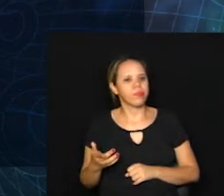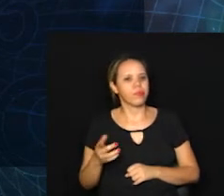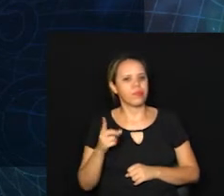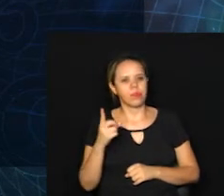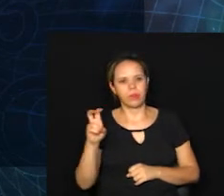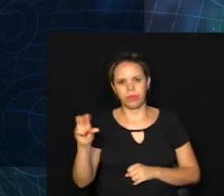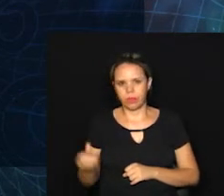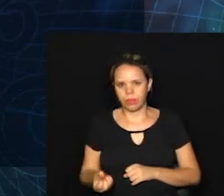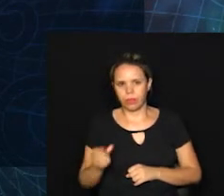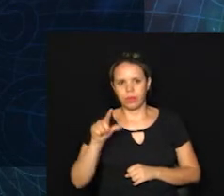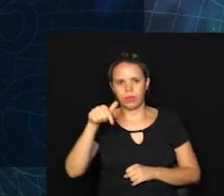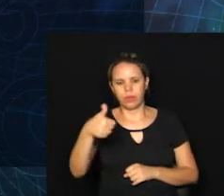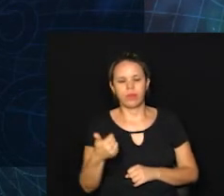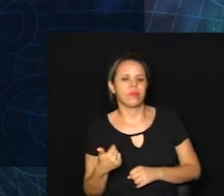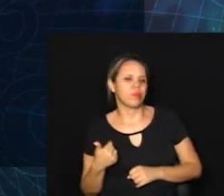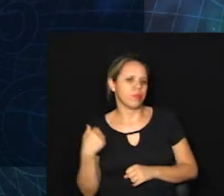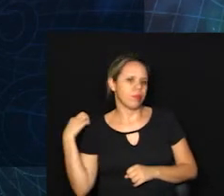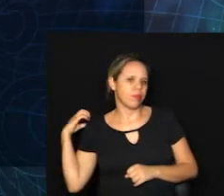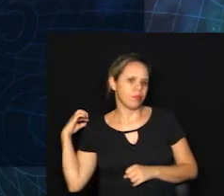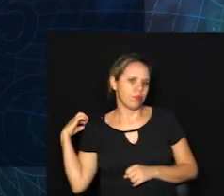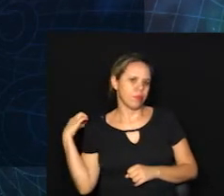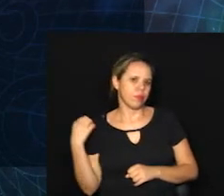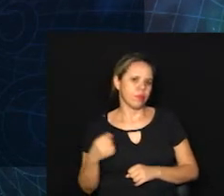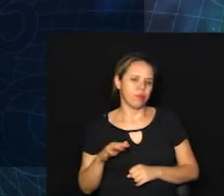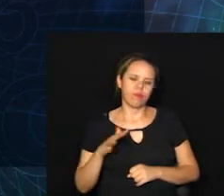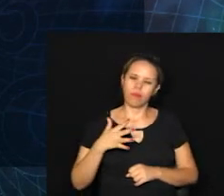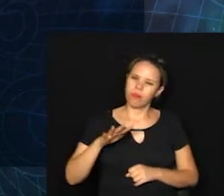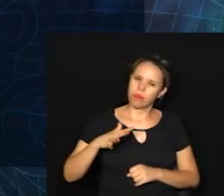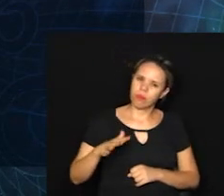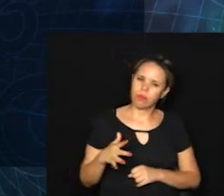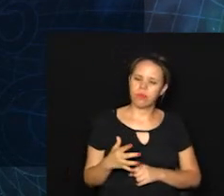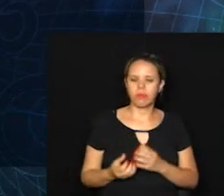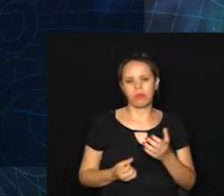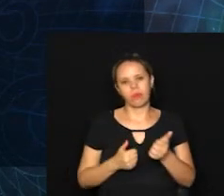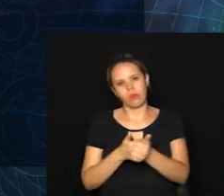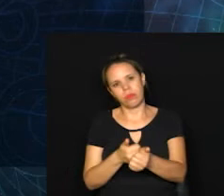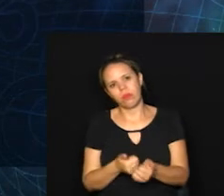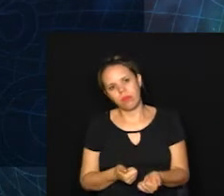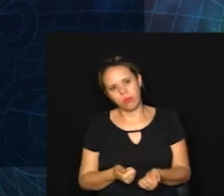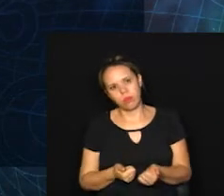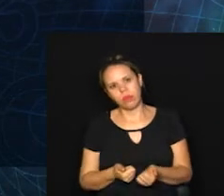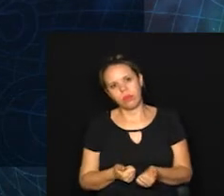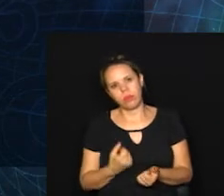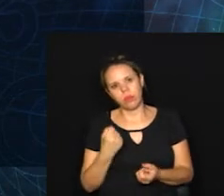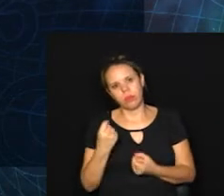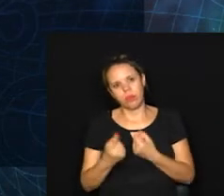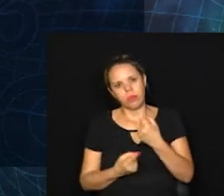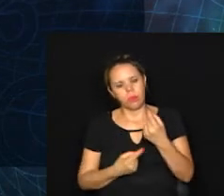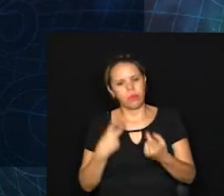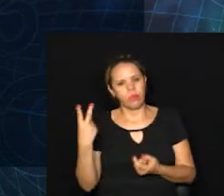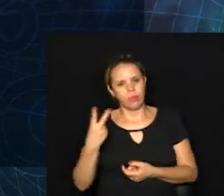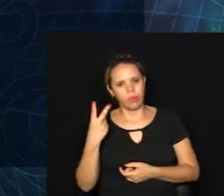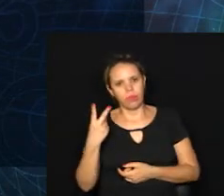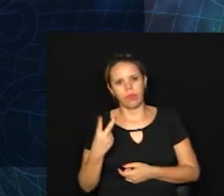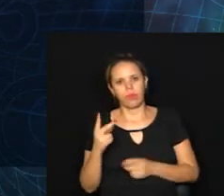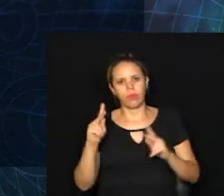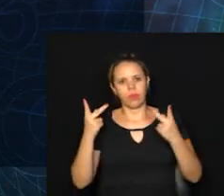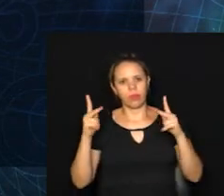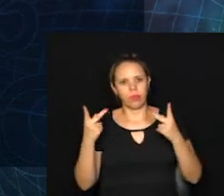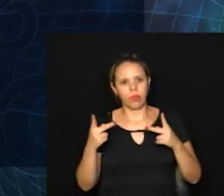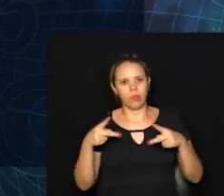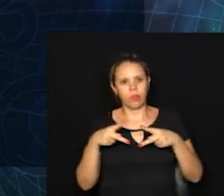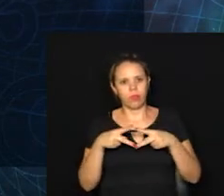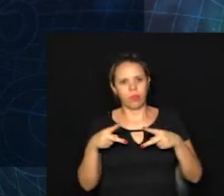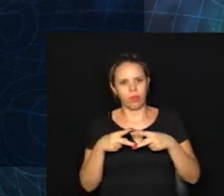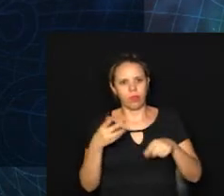156. E aí vem a sequência que mais ou menos acompanha o número de casos. Valinhos, Hortolândia,